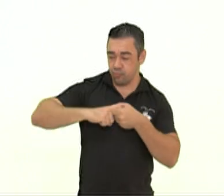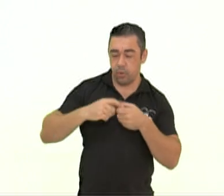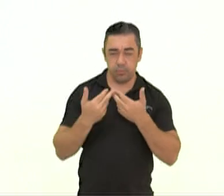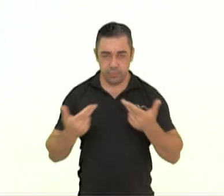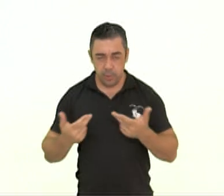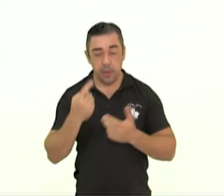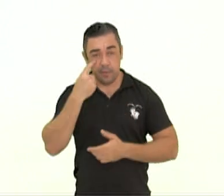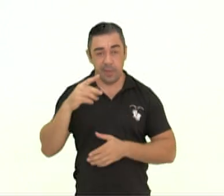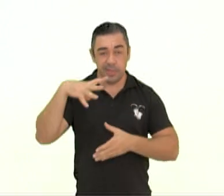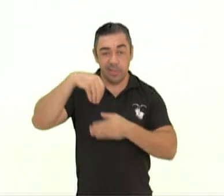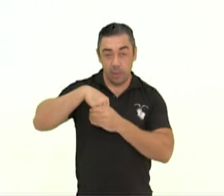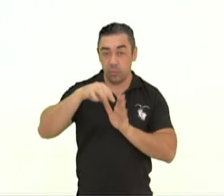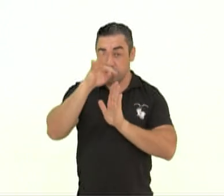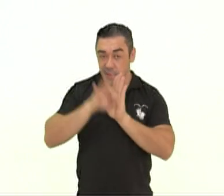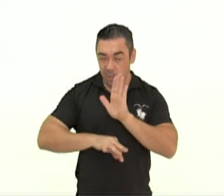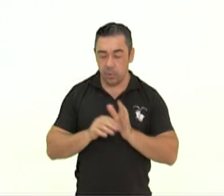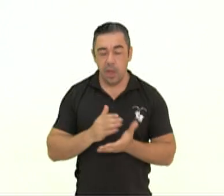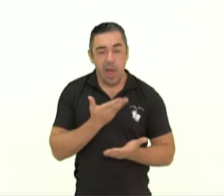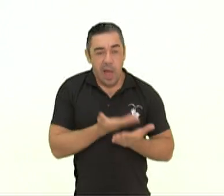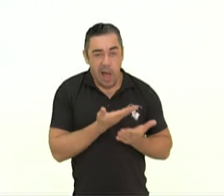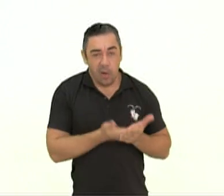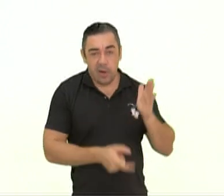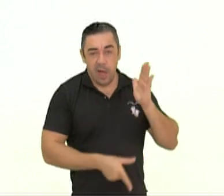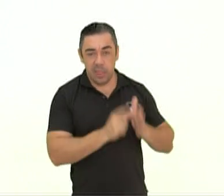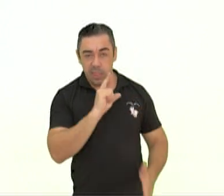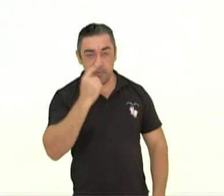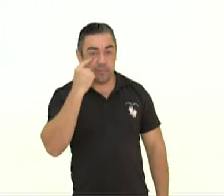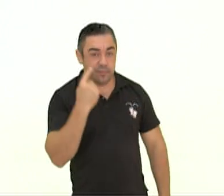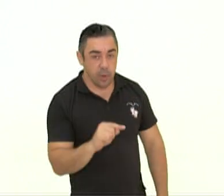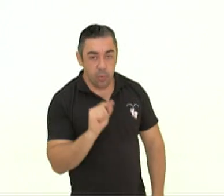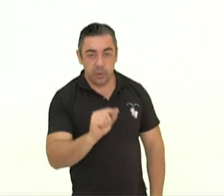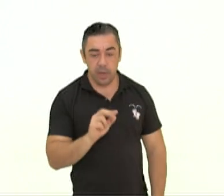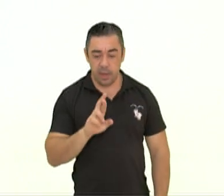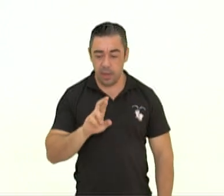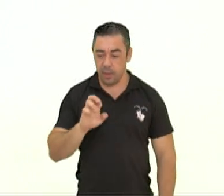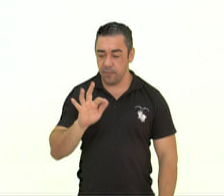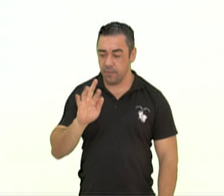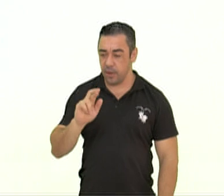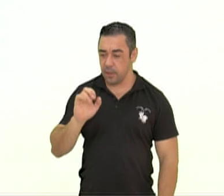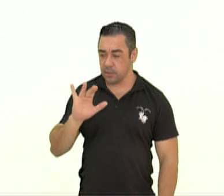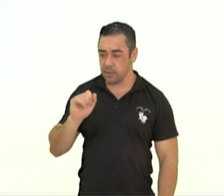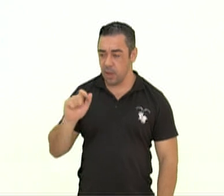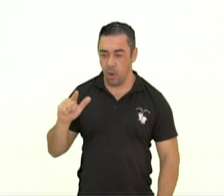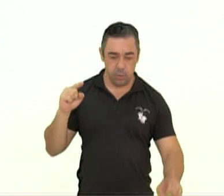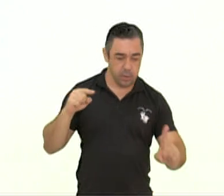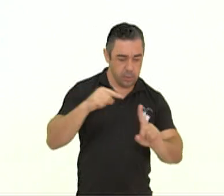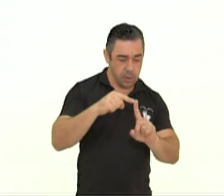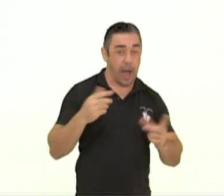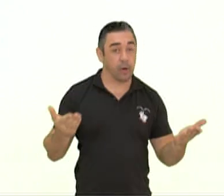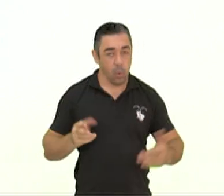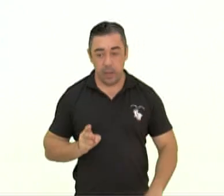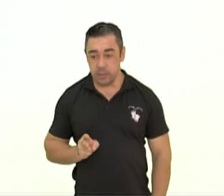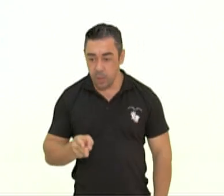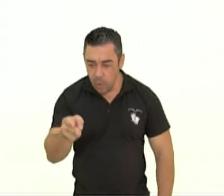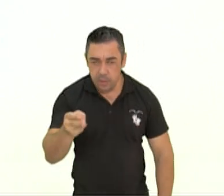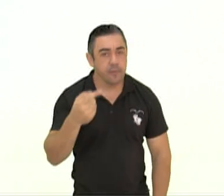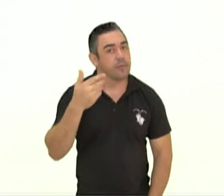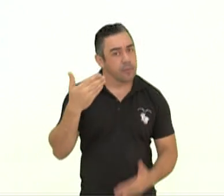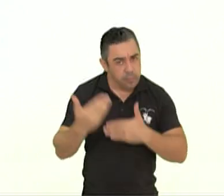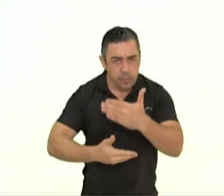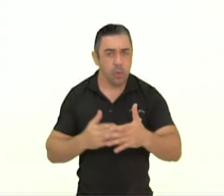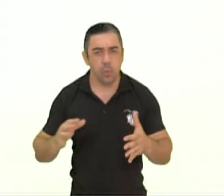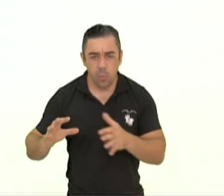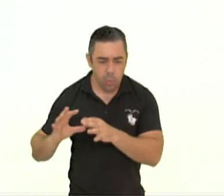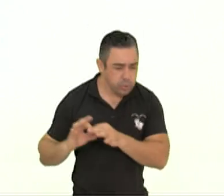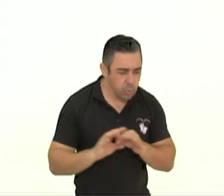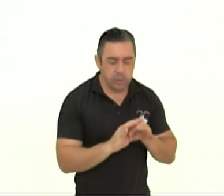textos, né? Então, na aula passada, nós verificamos a referencial e agora a sequencial, perfeito? Vamos dar continuidade e fechar